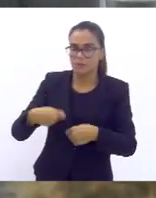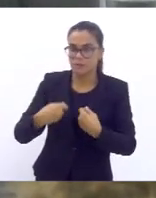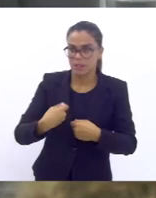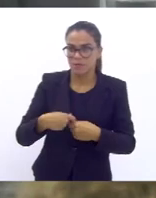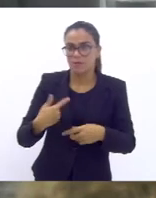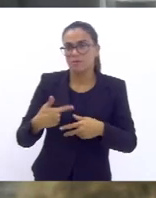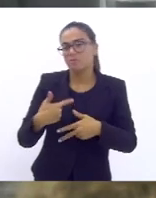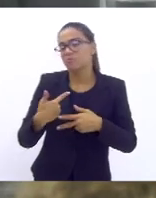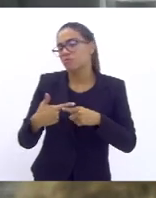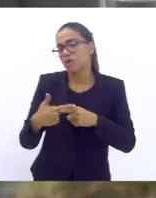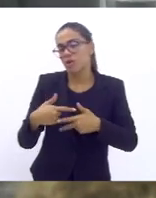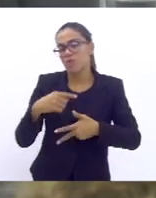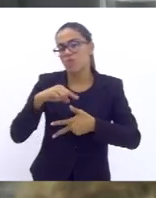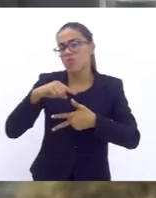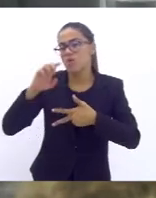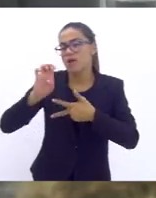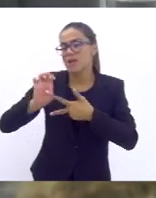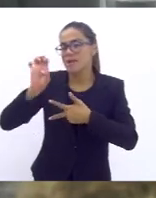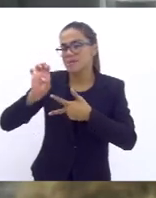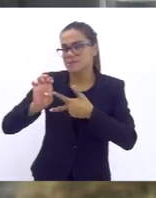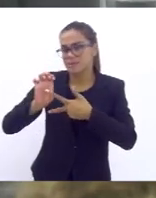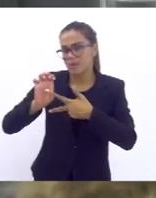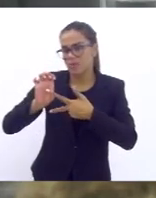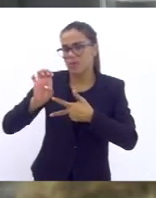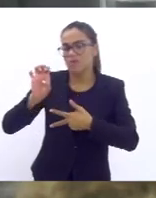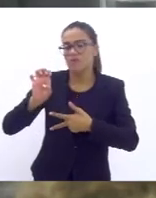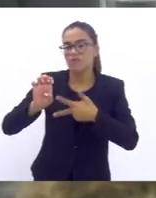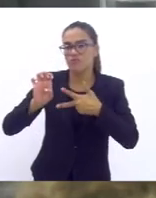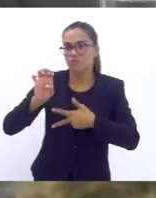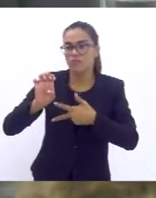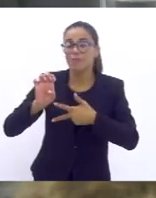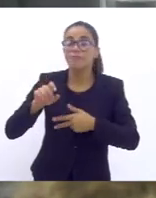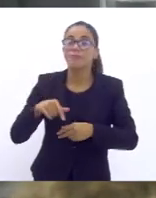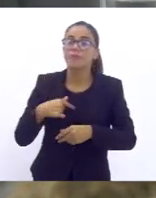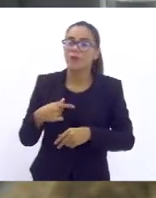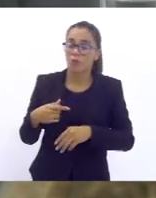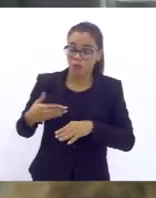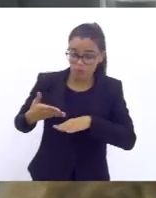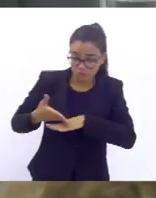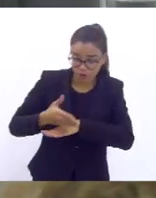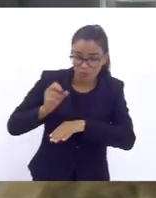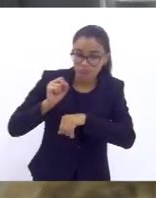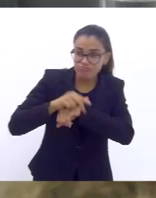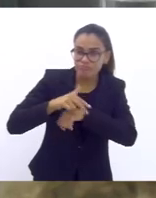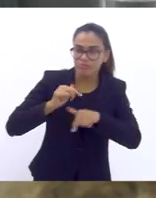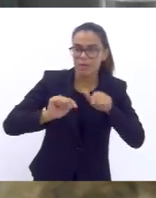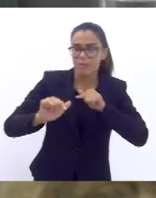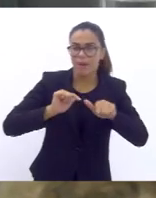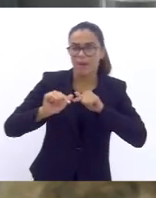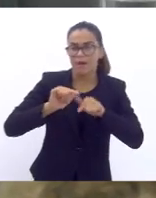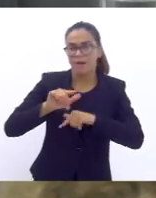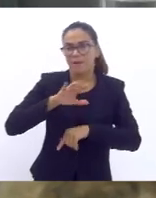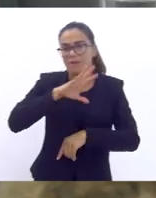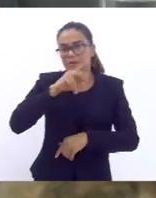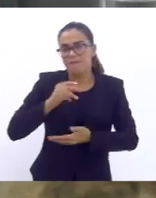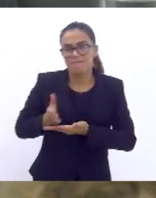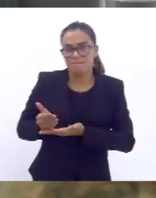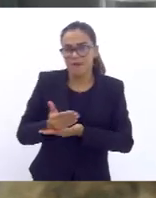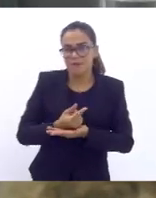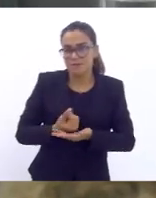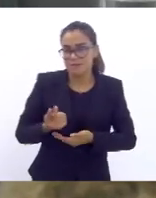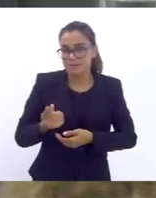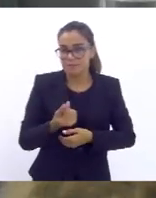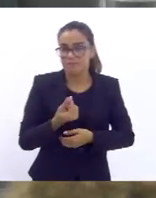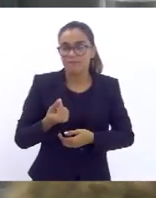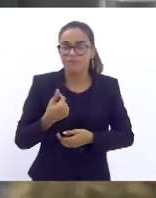nós mas quando a gente até quando eu entrei lá na fazenda já tava aqui a assembleia desenvolvendo isso e a